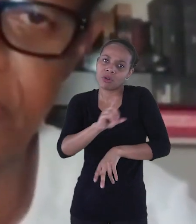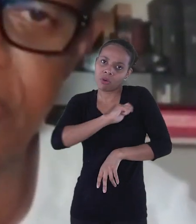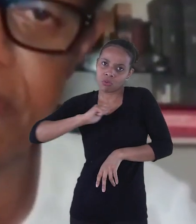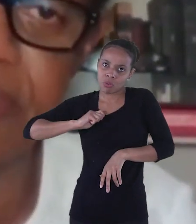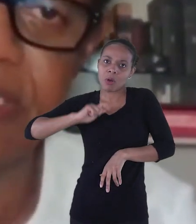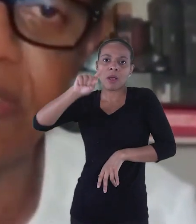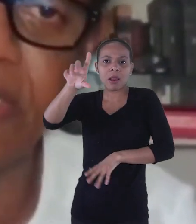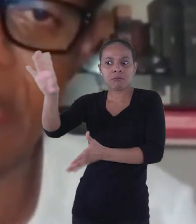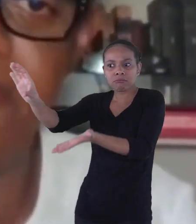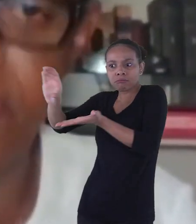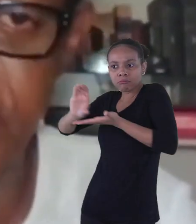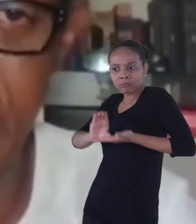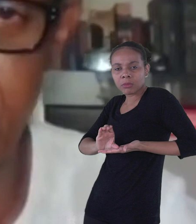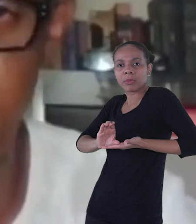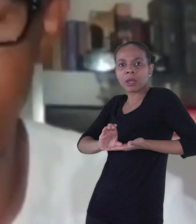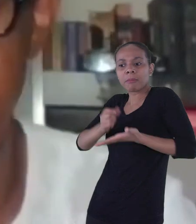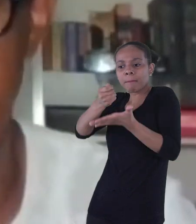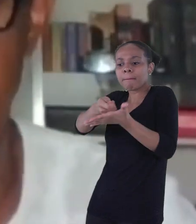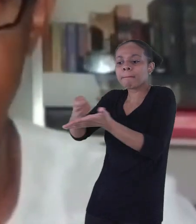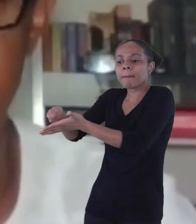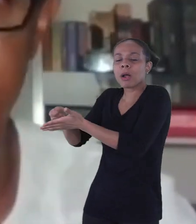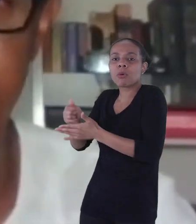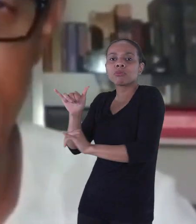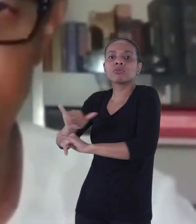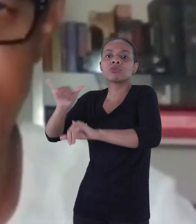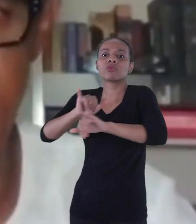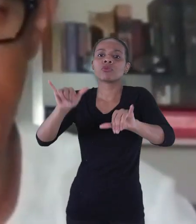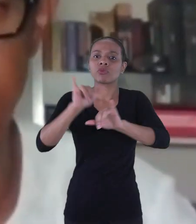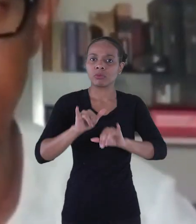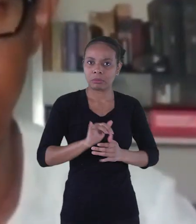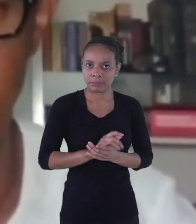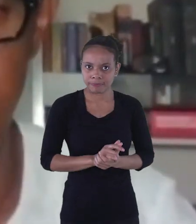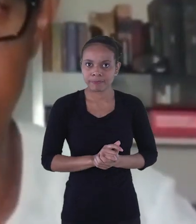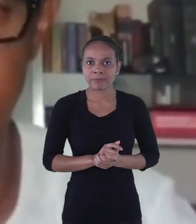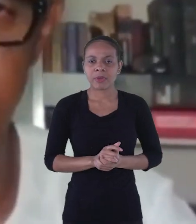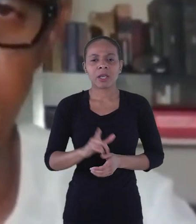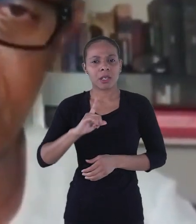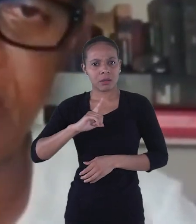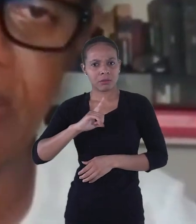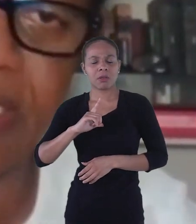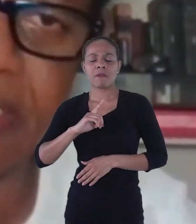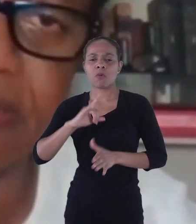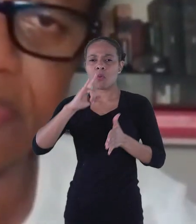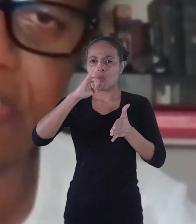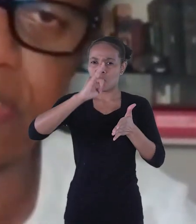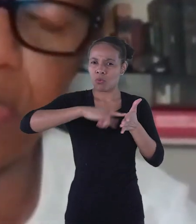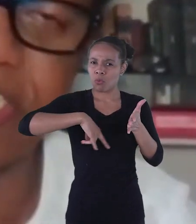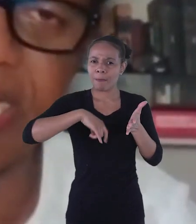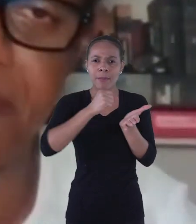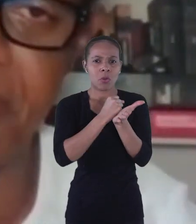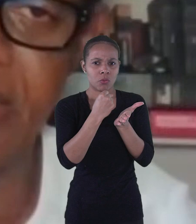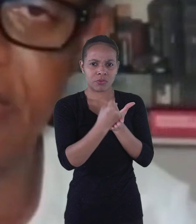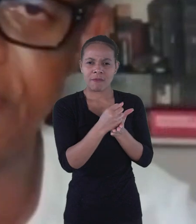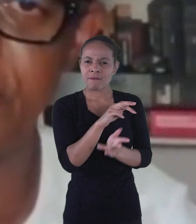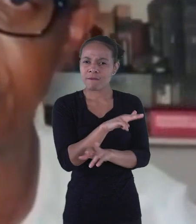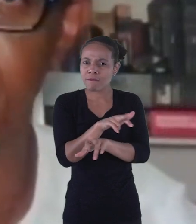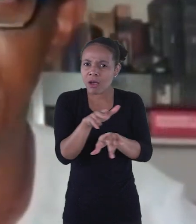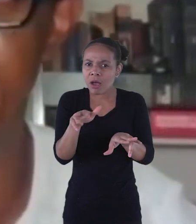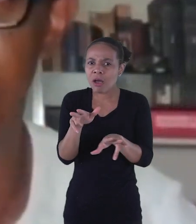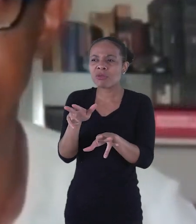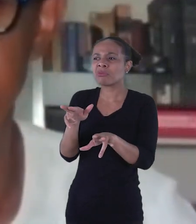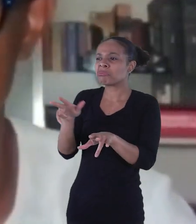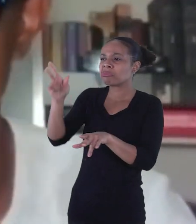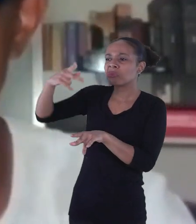do despejo a nível do exterior. Eu tenho aqui vários contratos aqui comigo, de editoras alemãs,